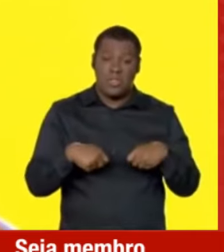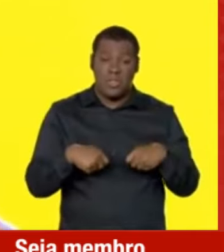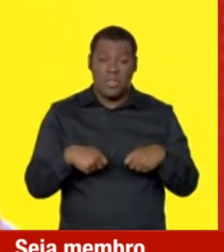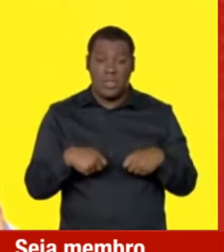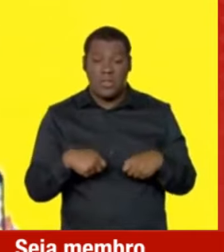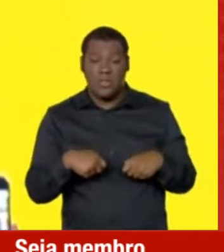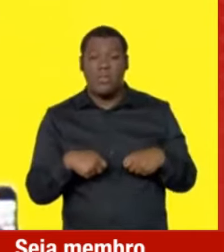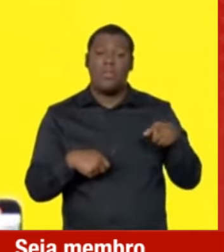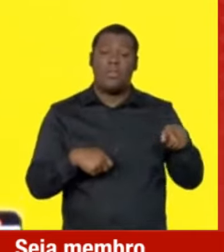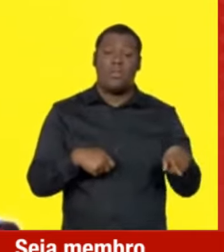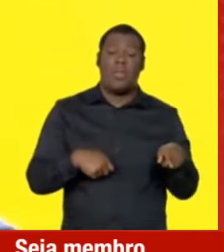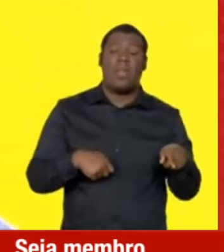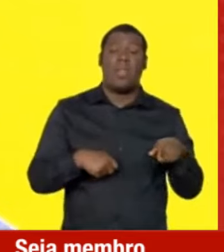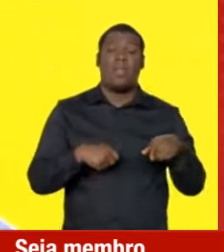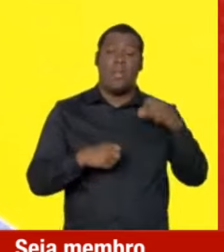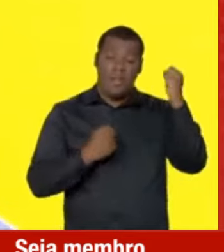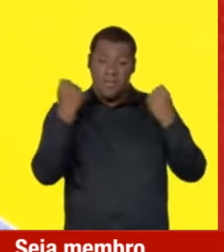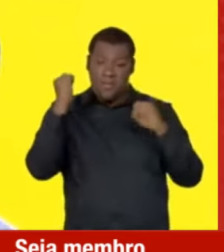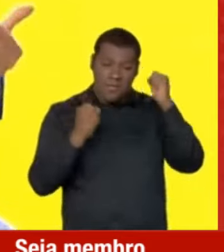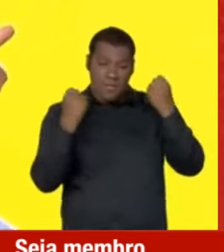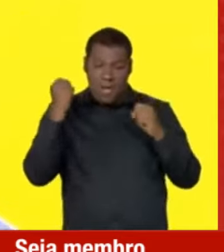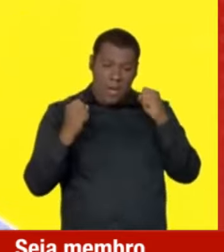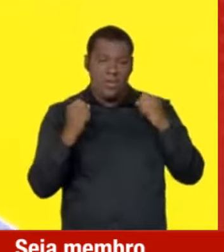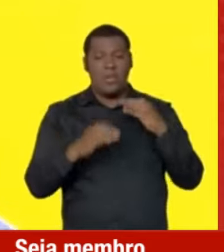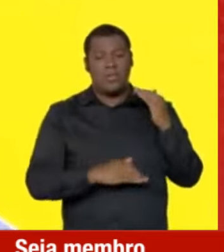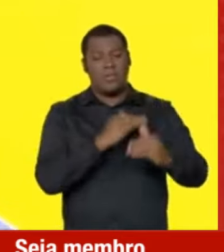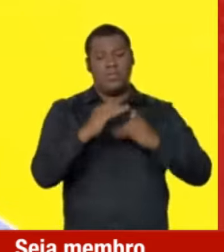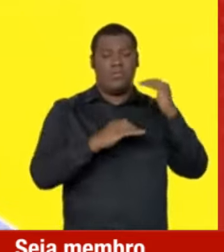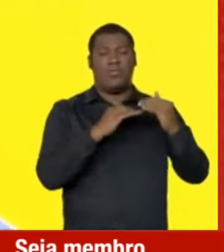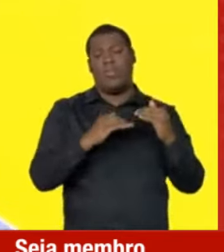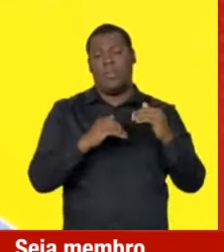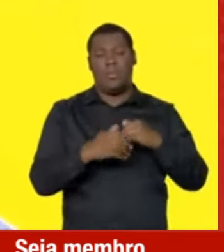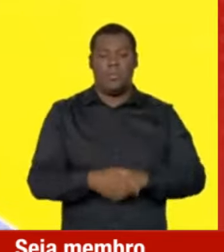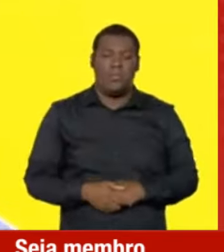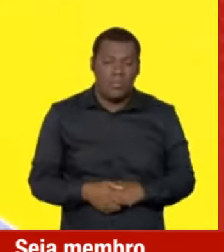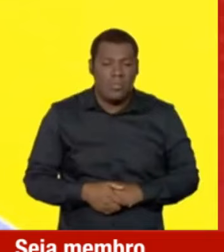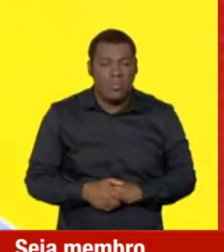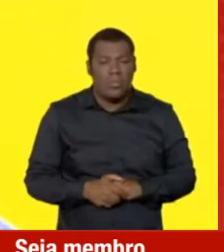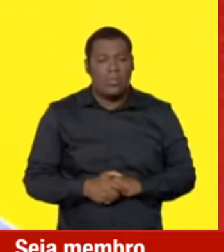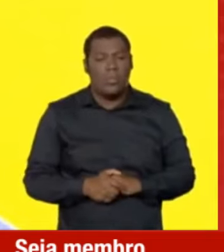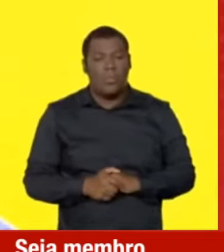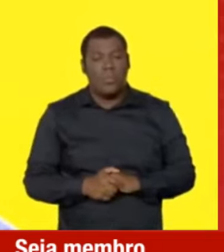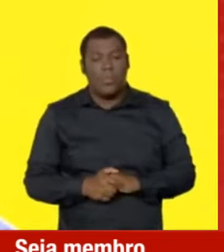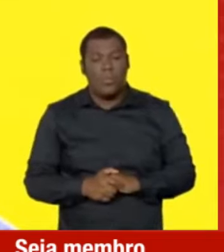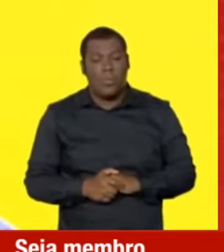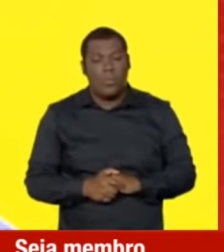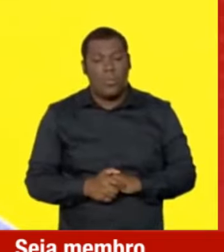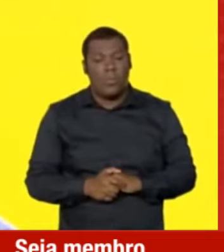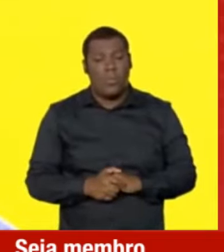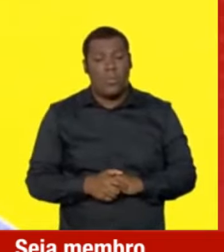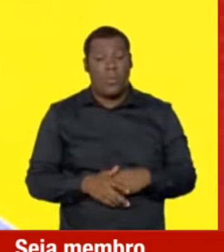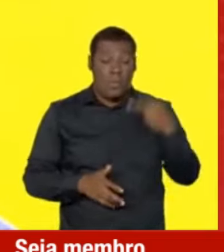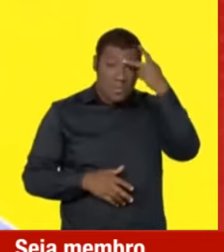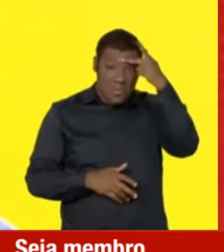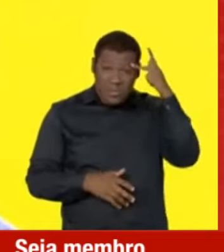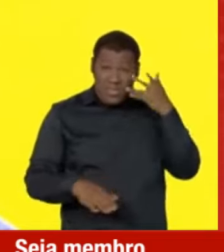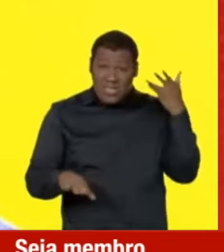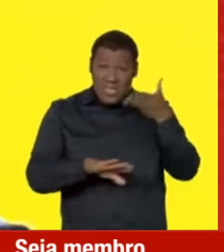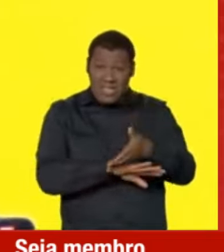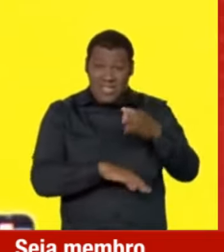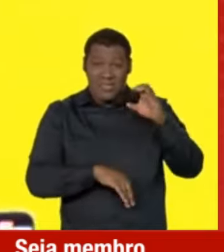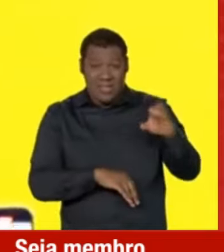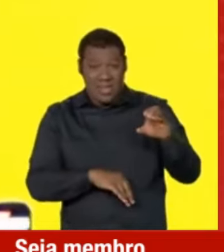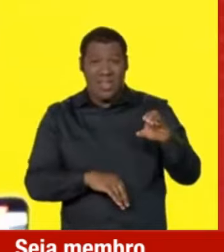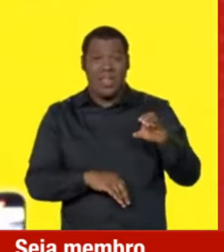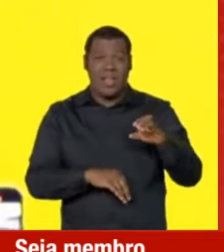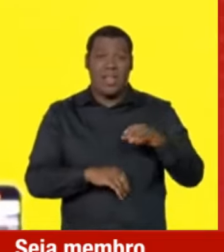bens duráveis possa se desenvolver como se desenvolve no mundo desenvolvido. Aquele crédito garantido tem um spread